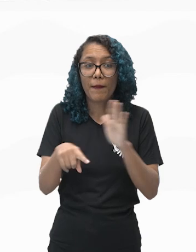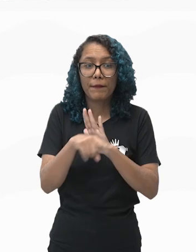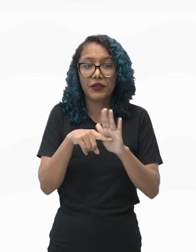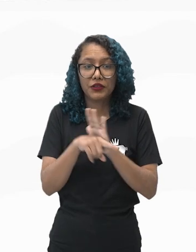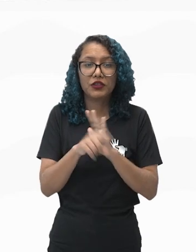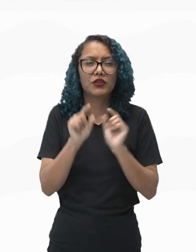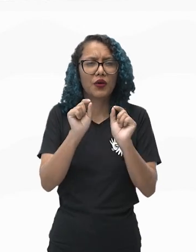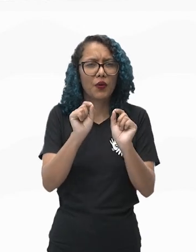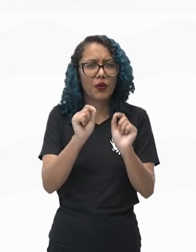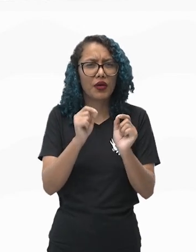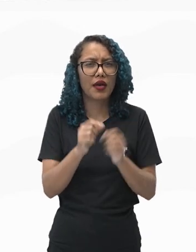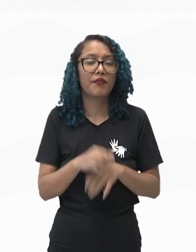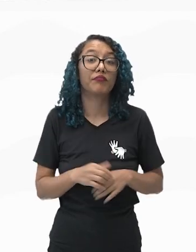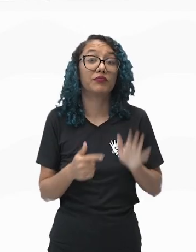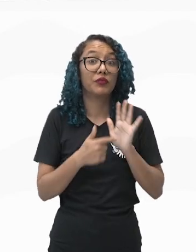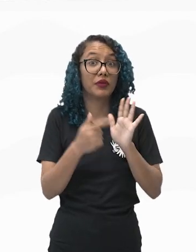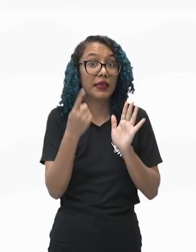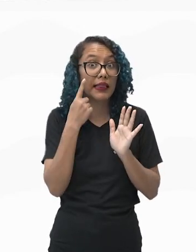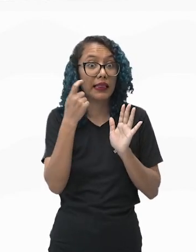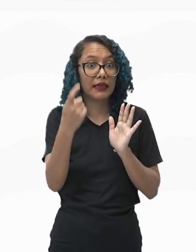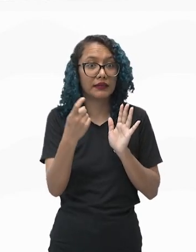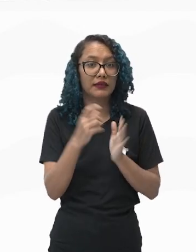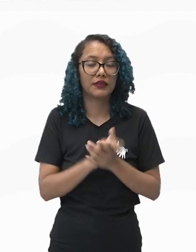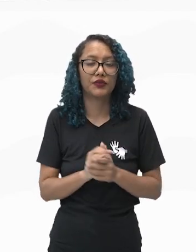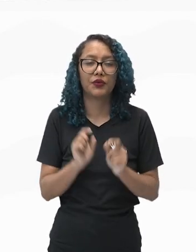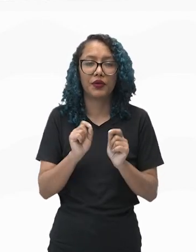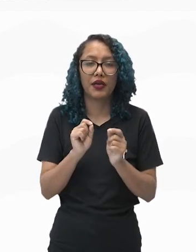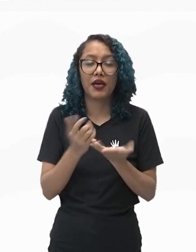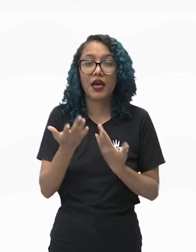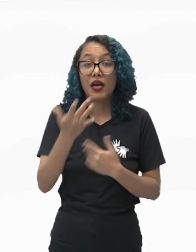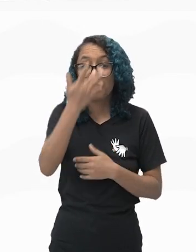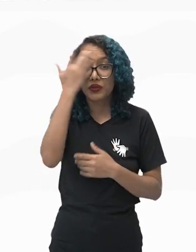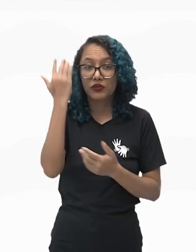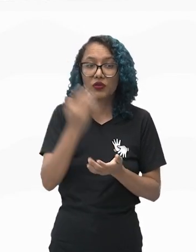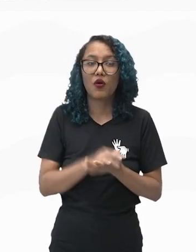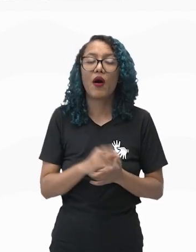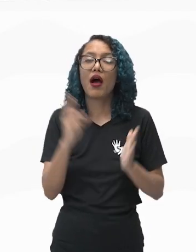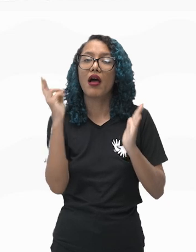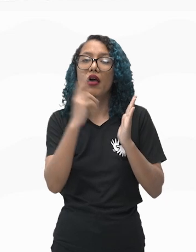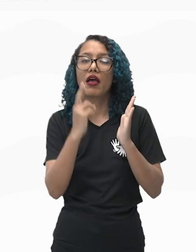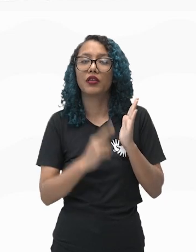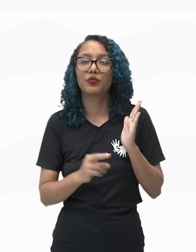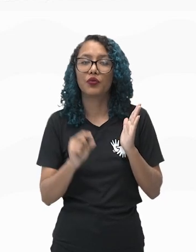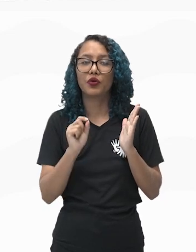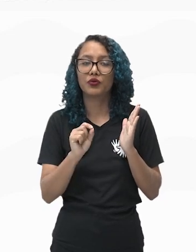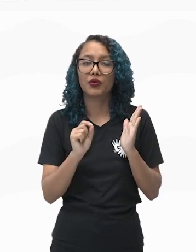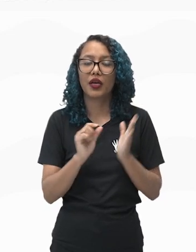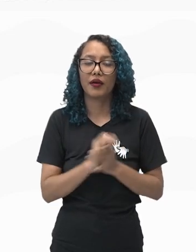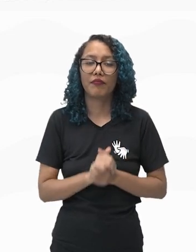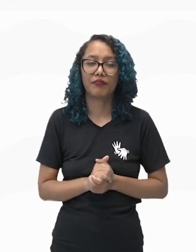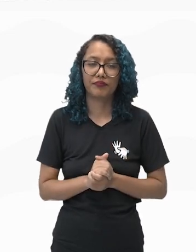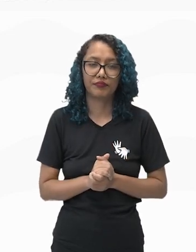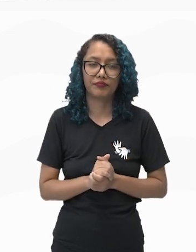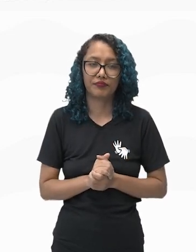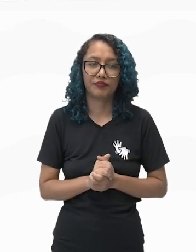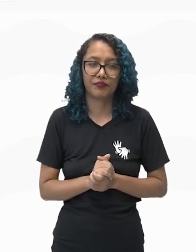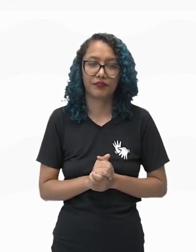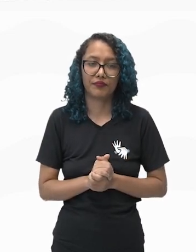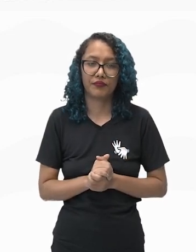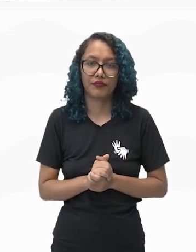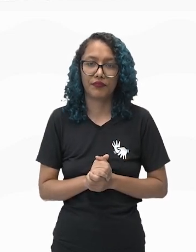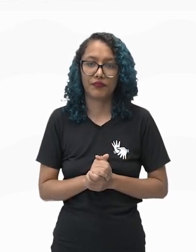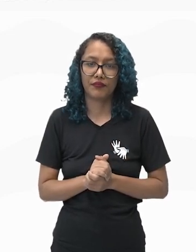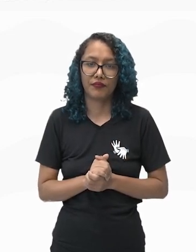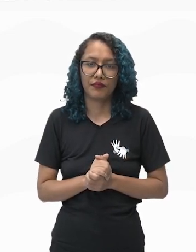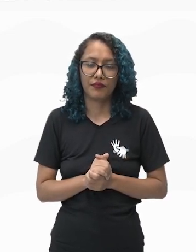bem interessante. Quando as pessoas começam a se autodeclarar, o que isso pode significar? Que eu já me entendo